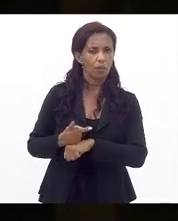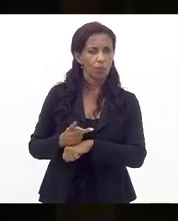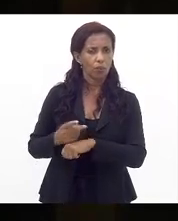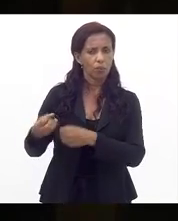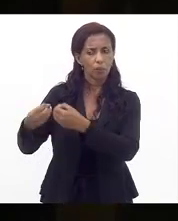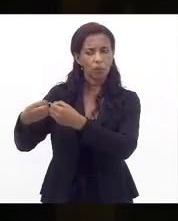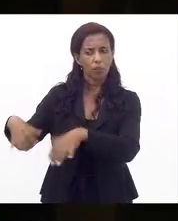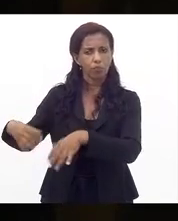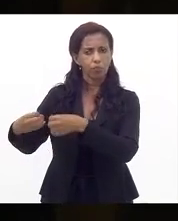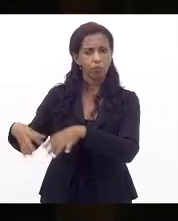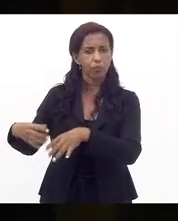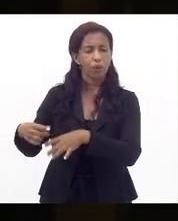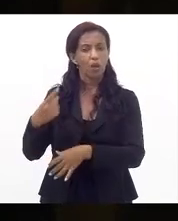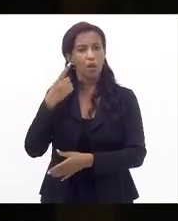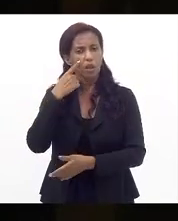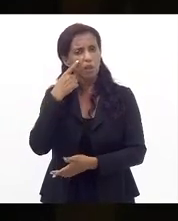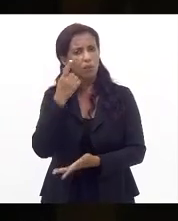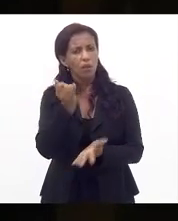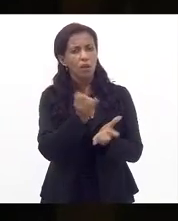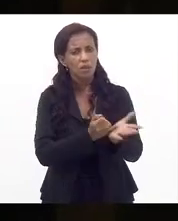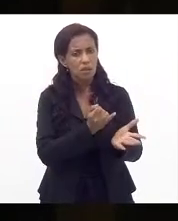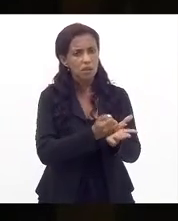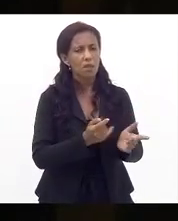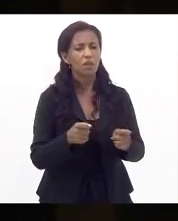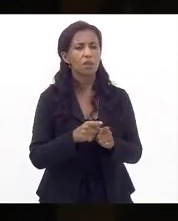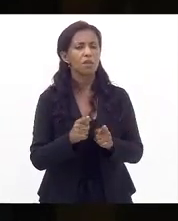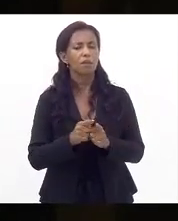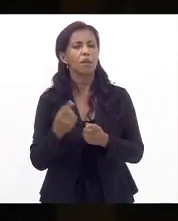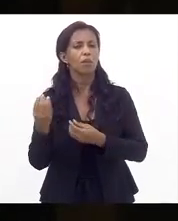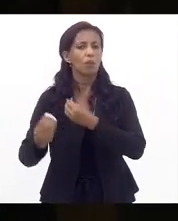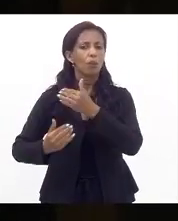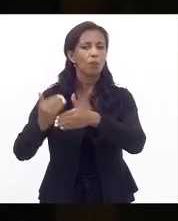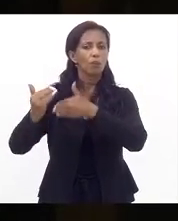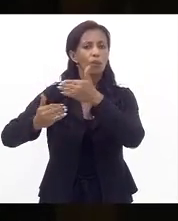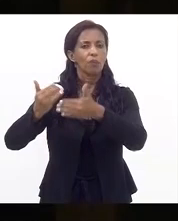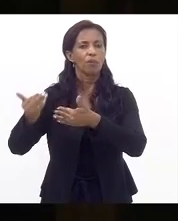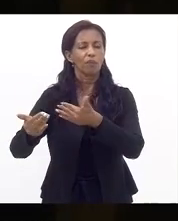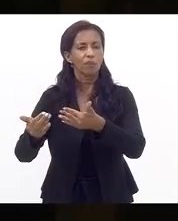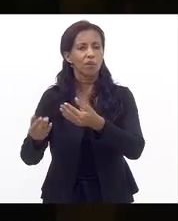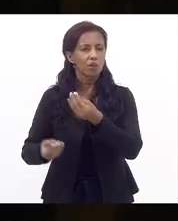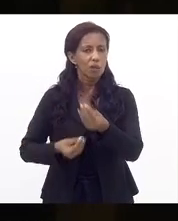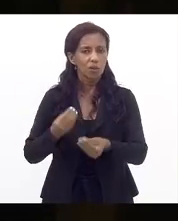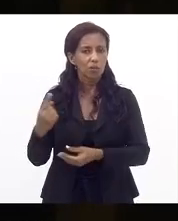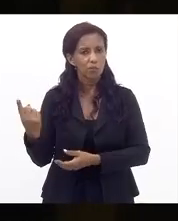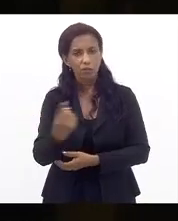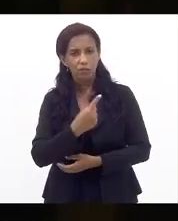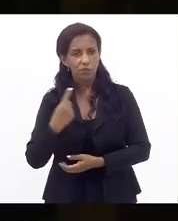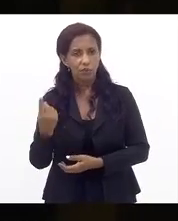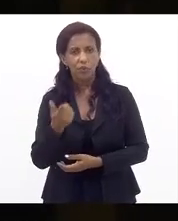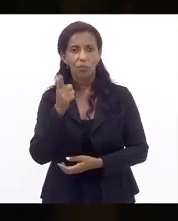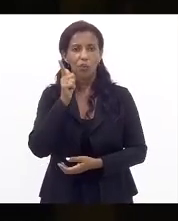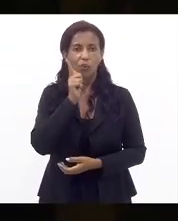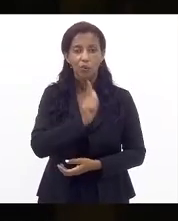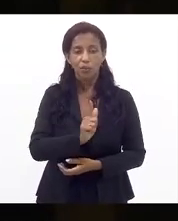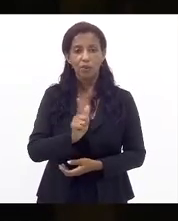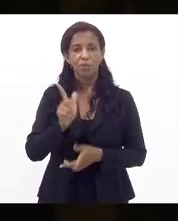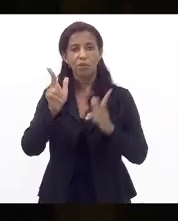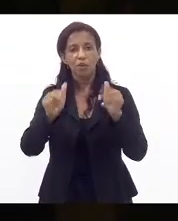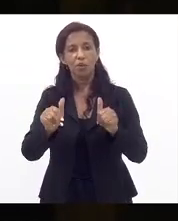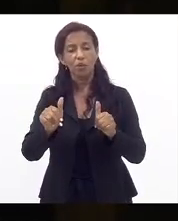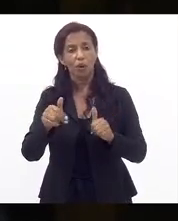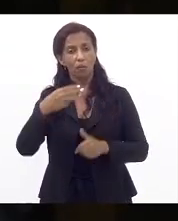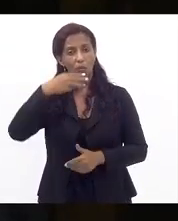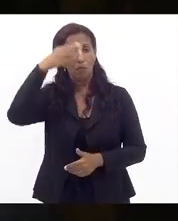lado da despesa nós estamos buscando lado da Receita como nós construímos o desenvolvimento e como os nós podemos que me falou que o deputado